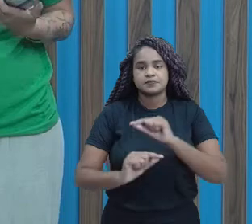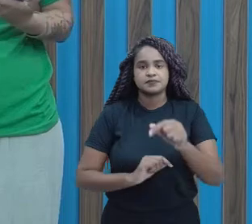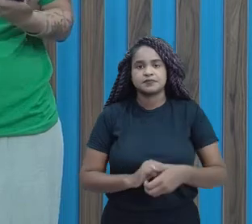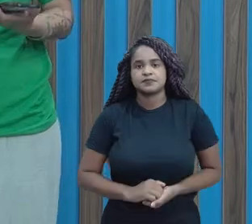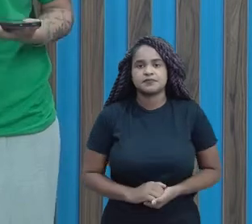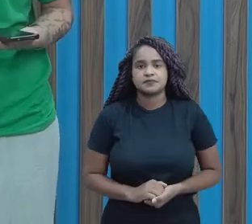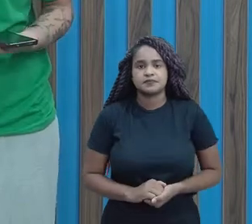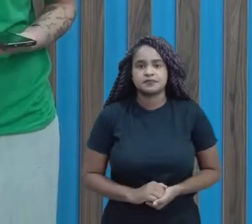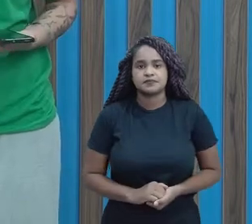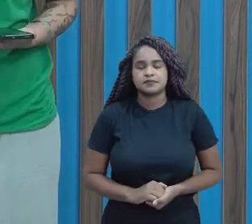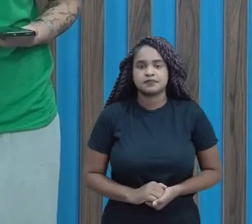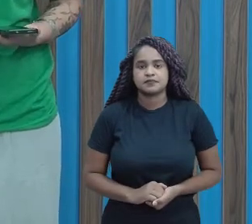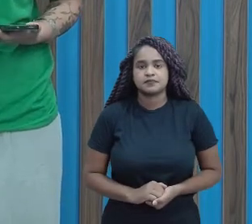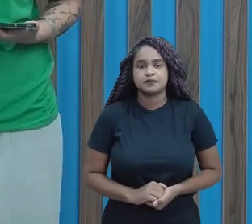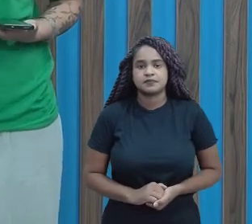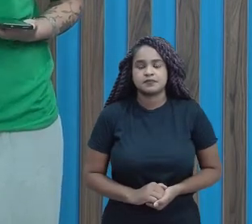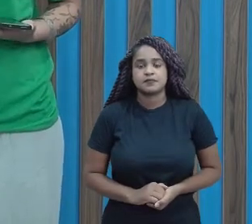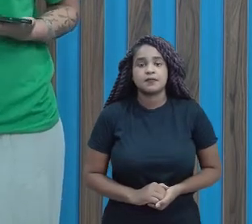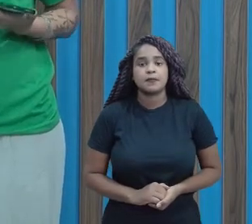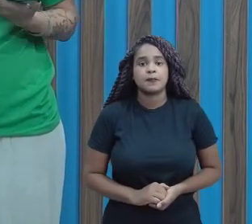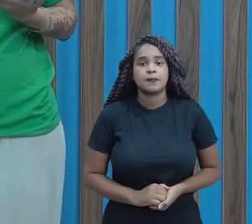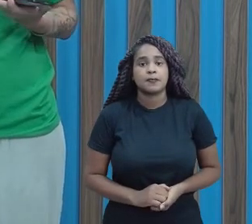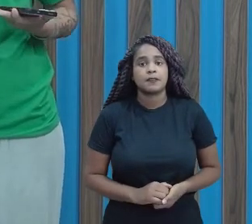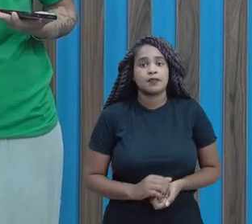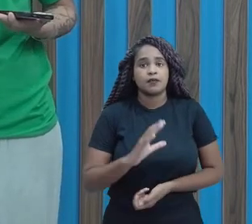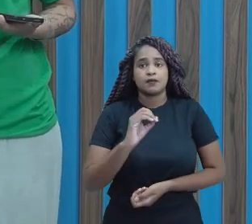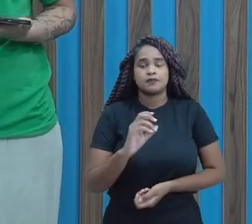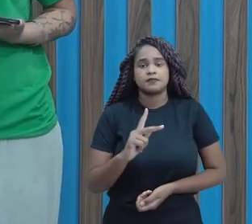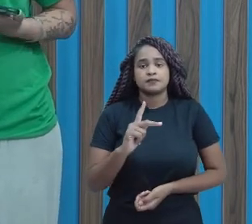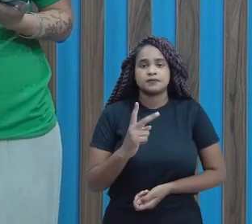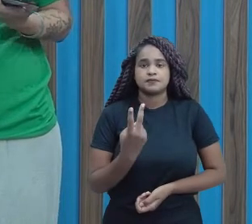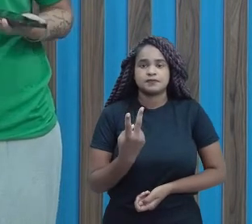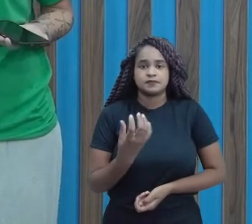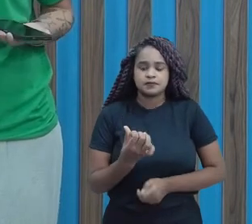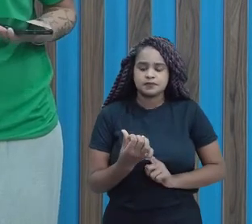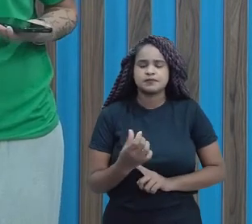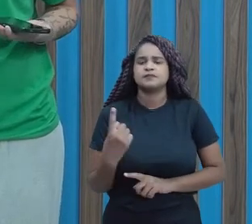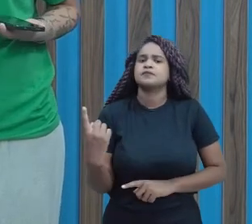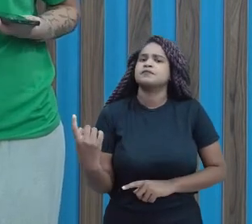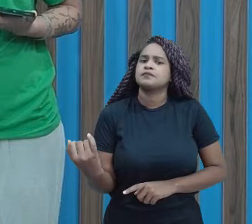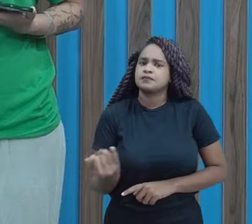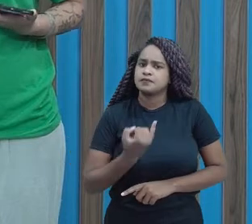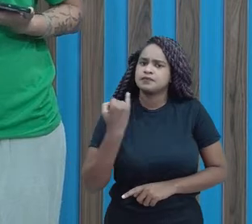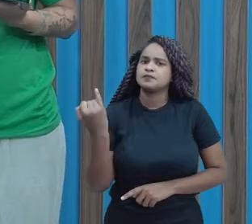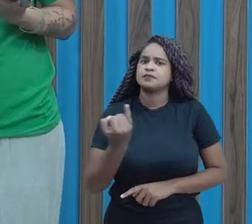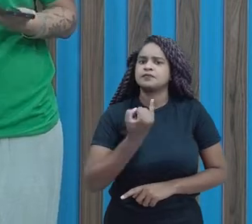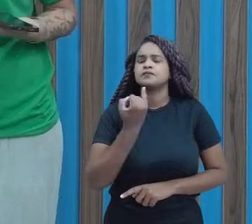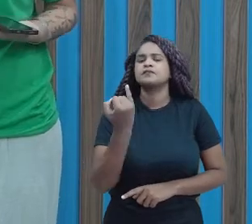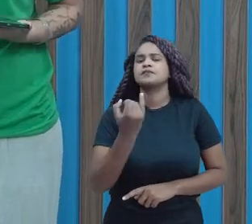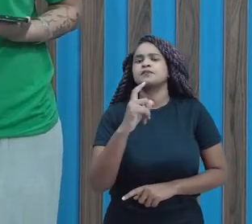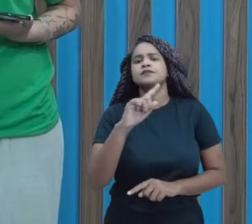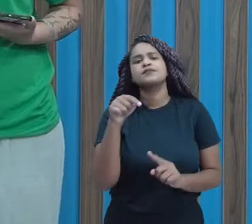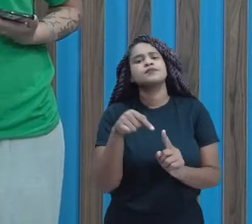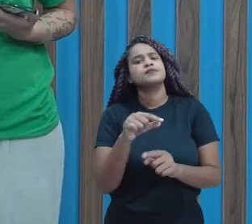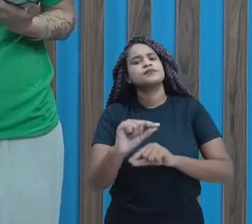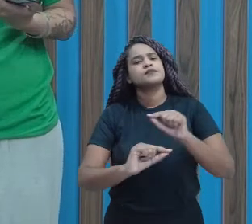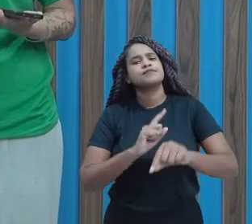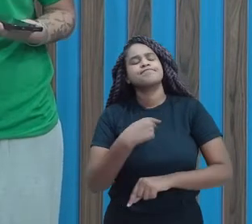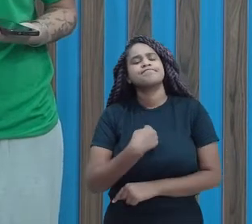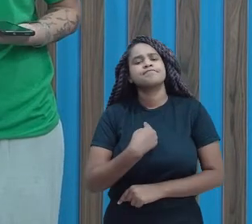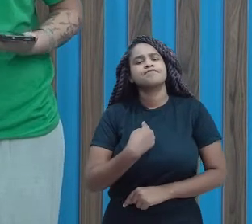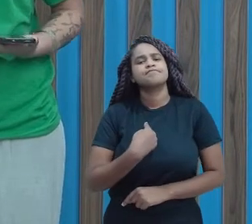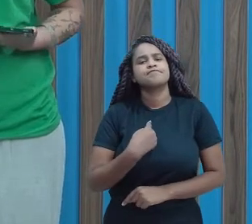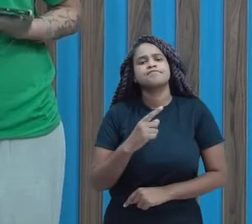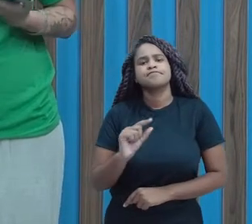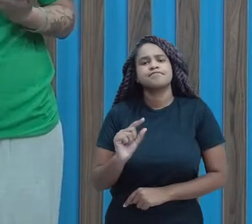gente vai abordar hoje na aula, ele é considerado assim decisivo, né, para a gente tentar